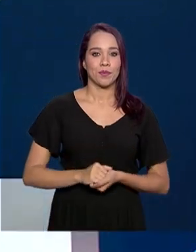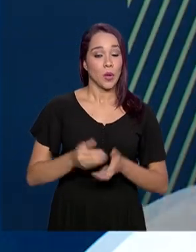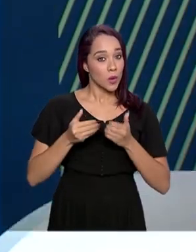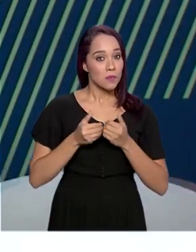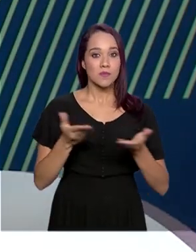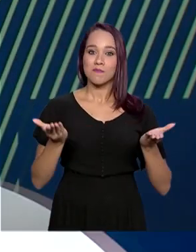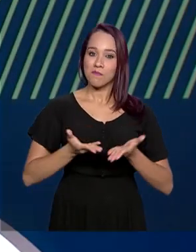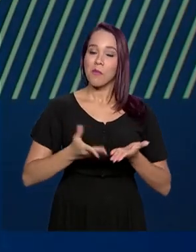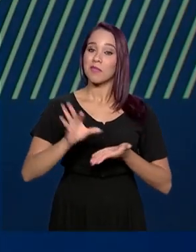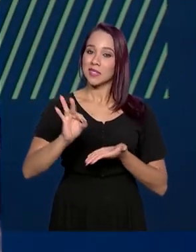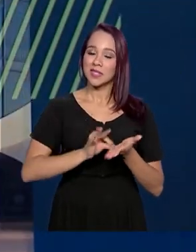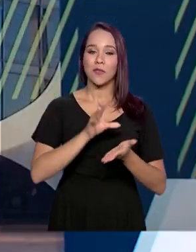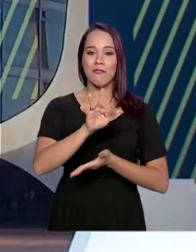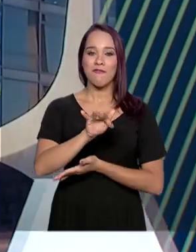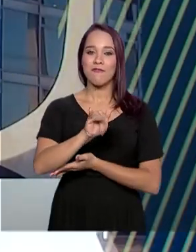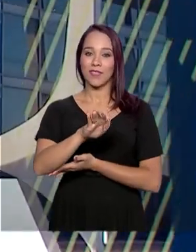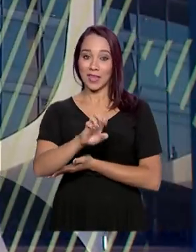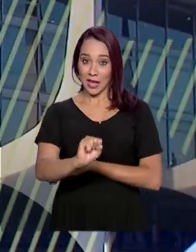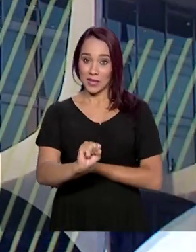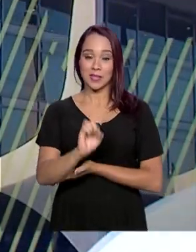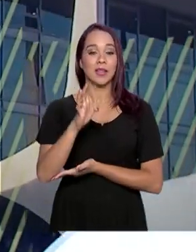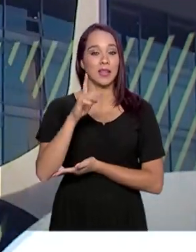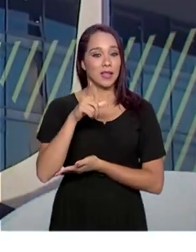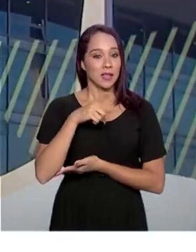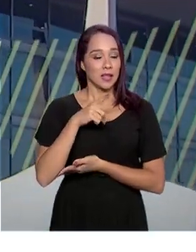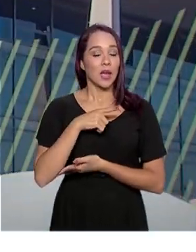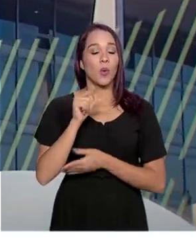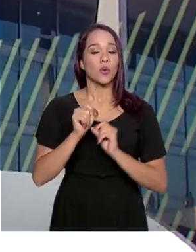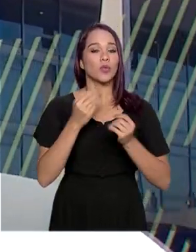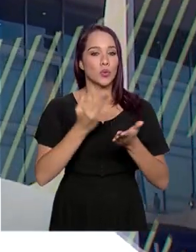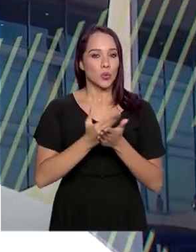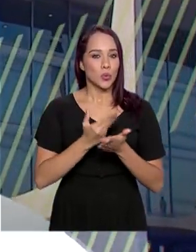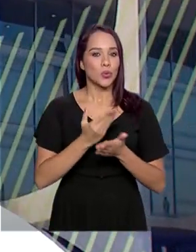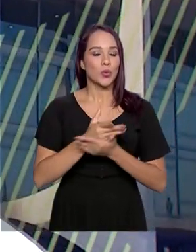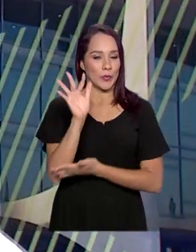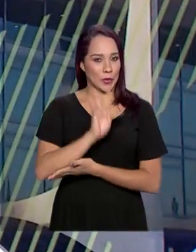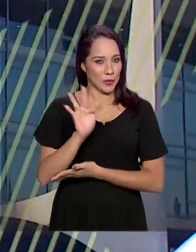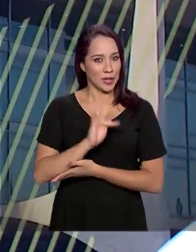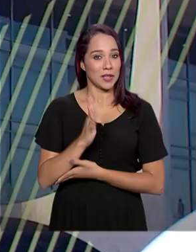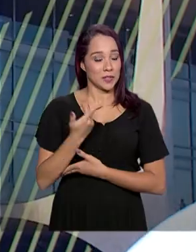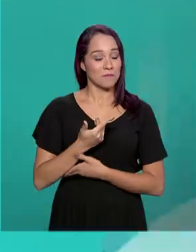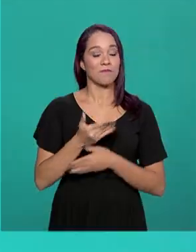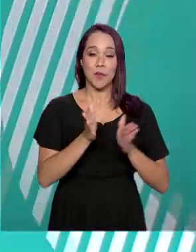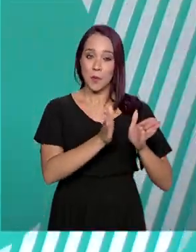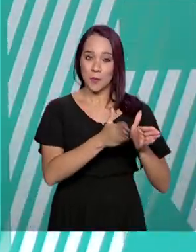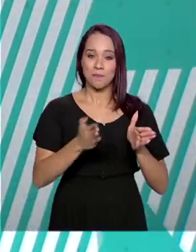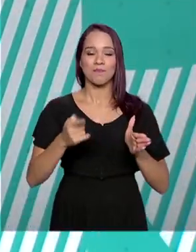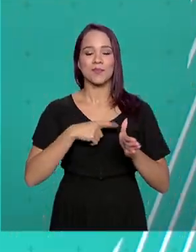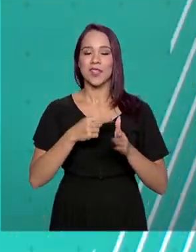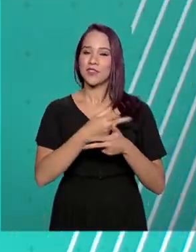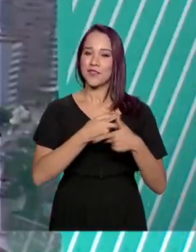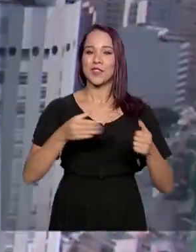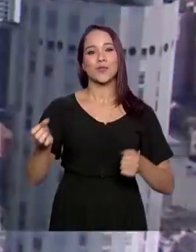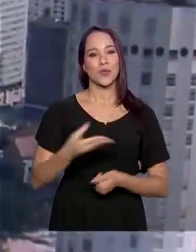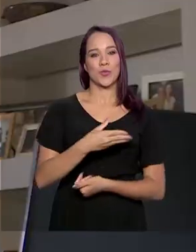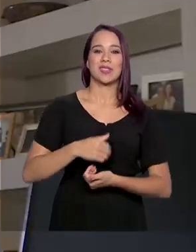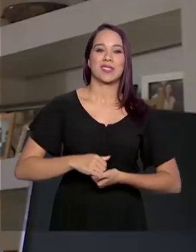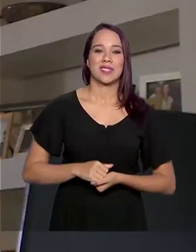hoje as inscrições para o FIES, o Fundo de Financiamento Estudantil. E o programa conta com várias novidades.